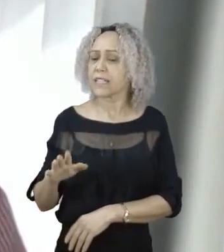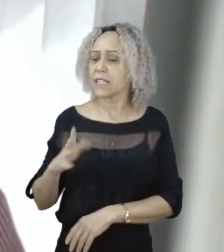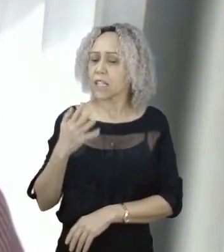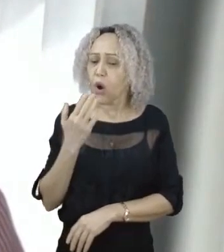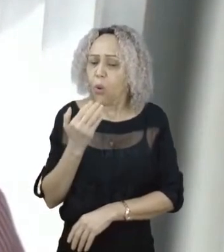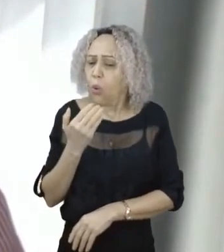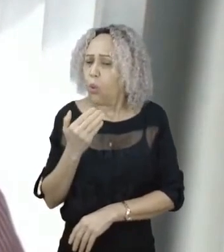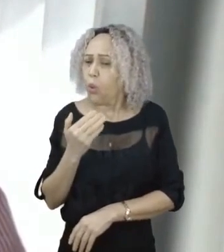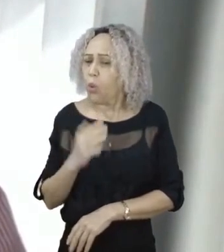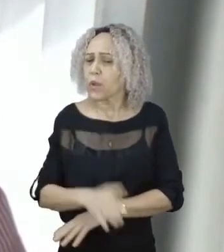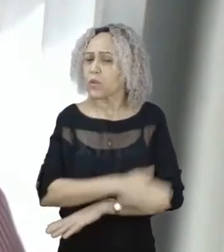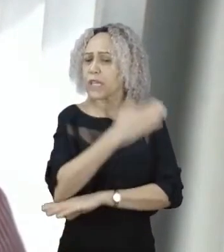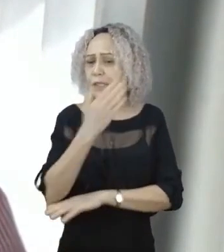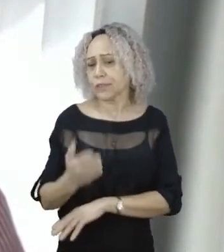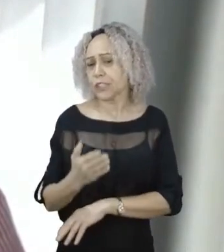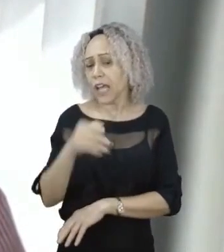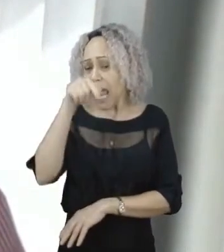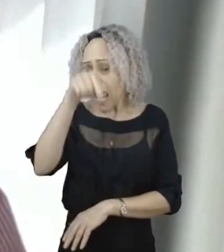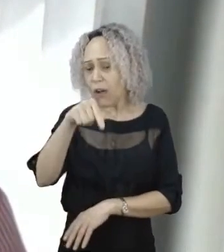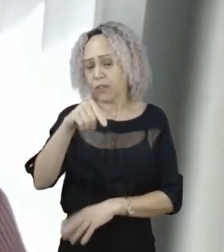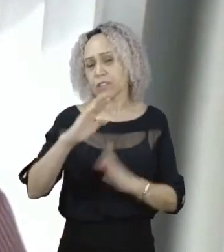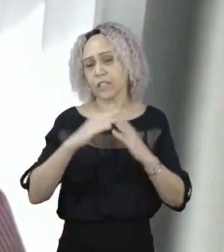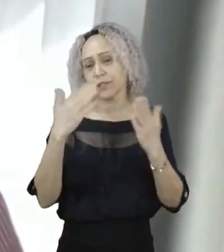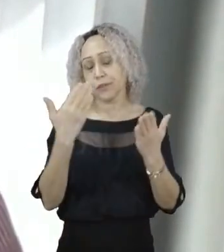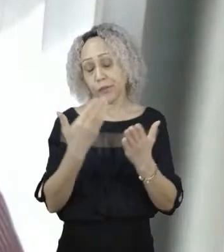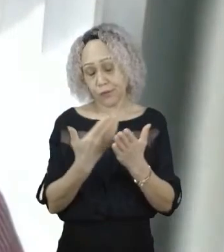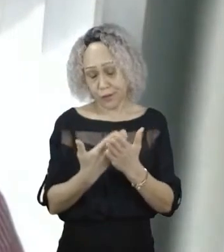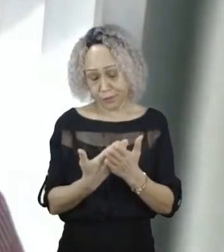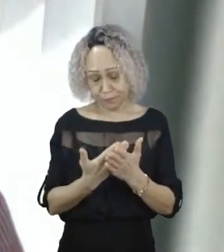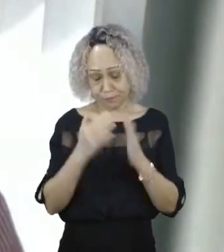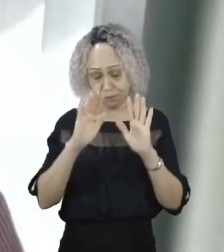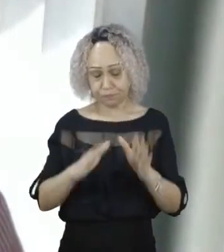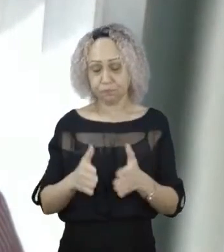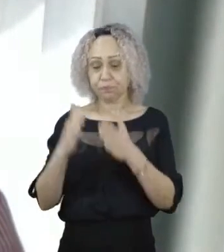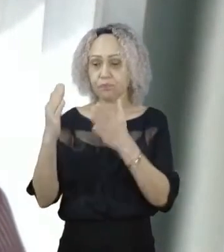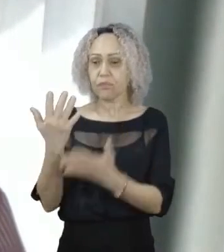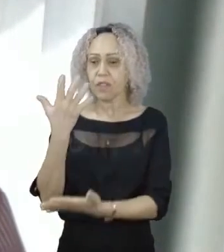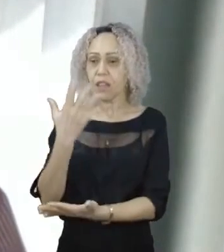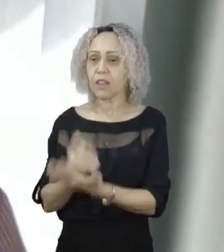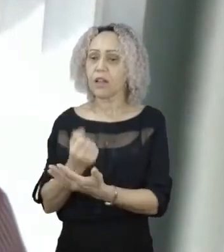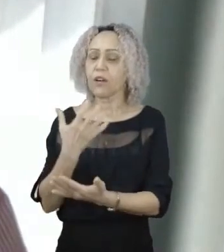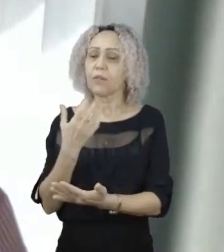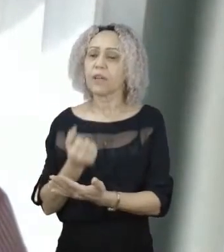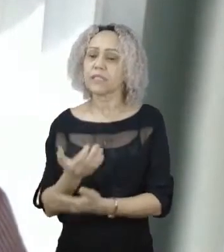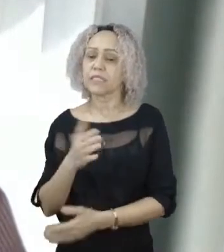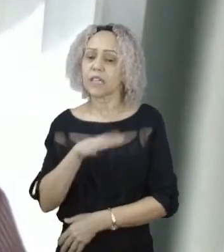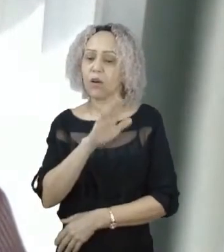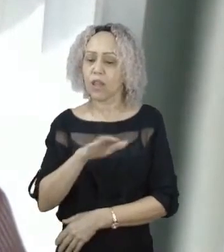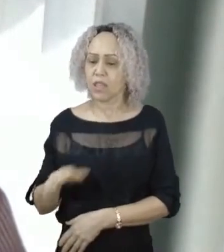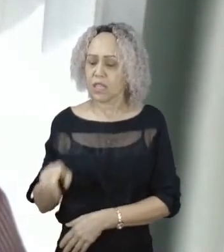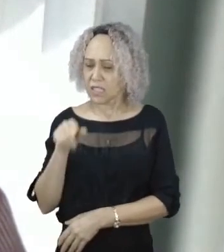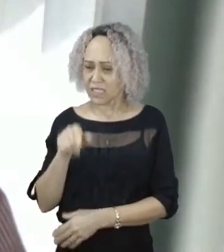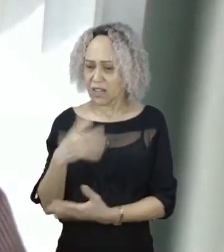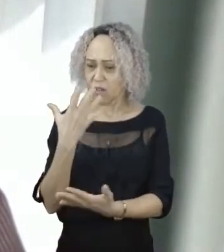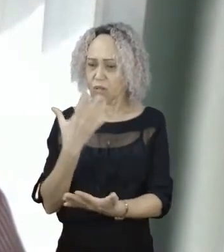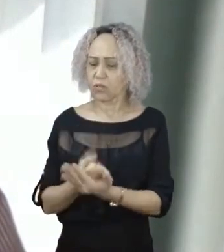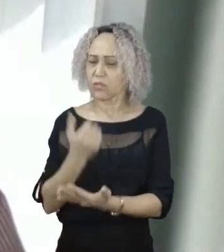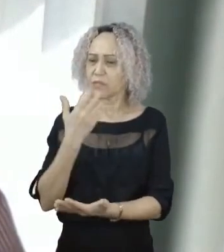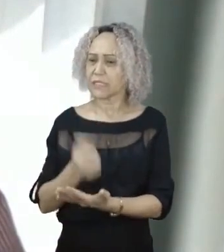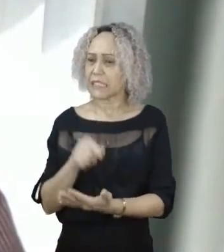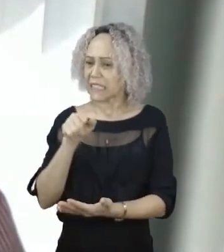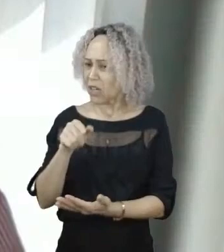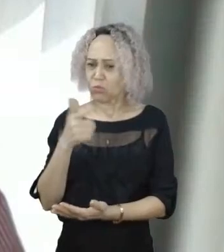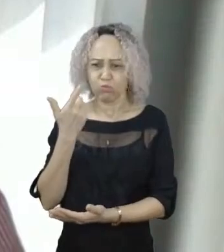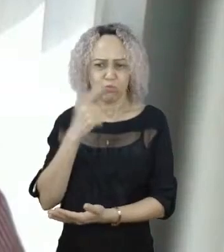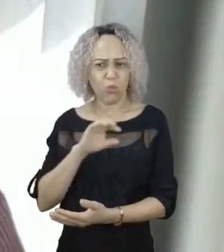da alfabetização, a mesma coisa. Todas as crianças que estavam nesta fase, elas não conseguiram se alfabetizar. O